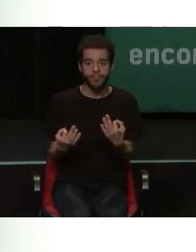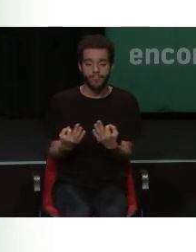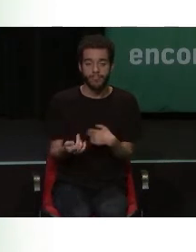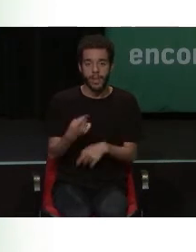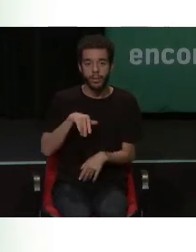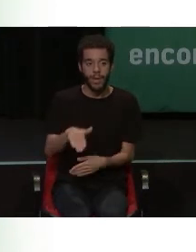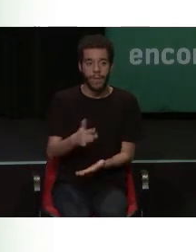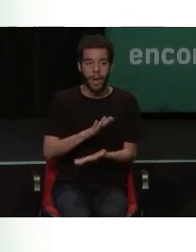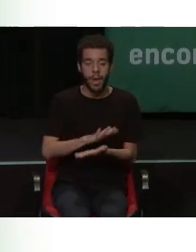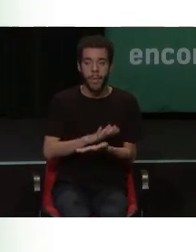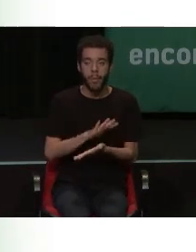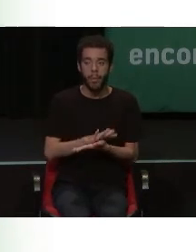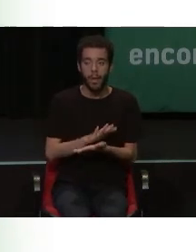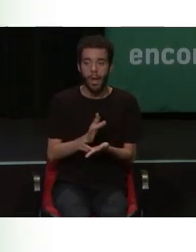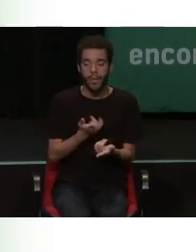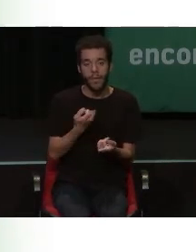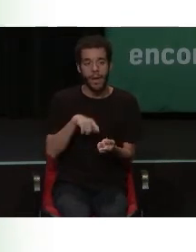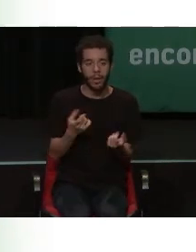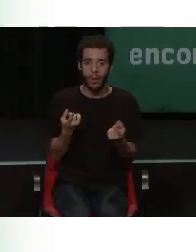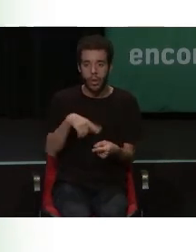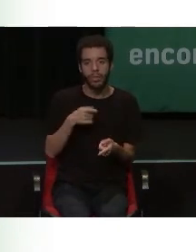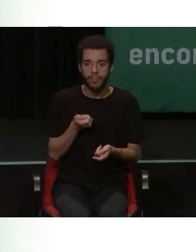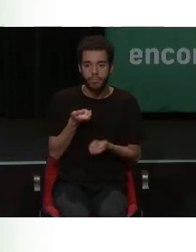proximamente, estamos a avançar um pouco mais.